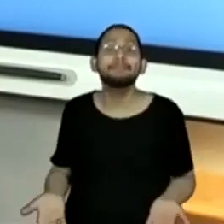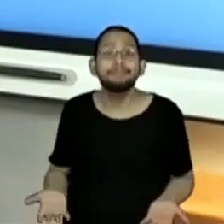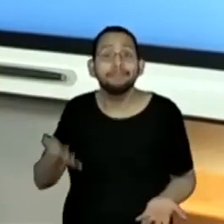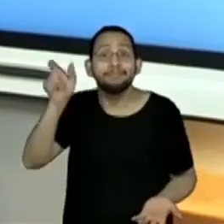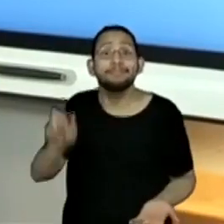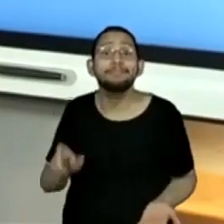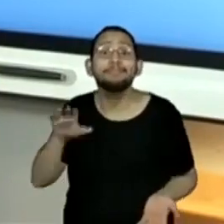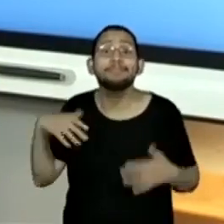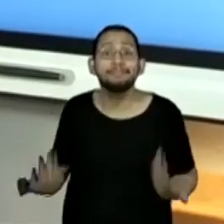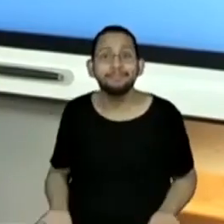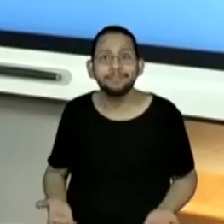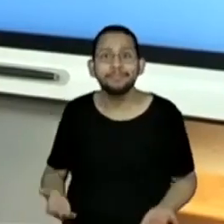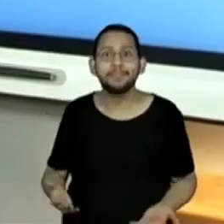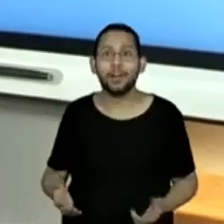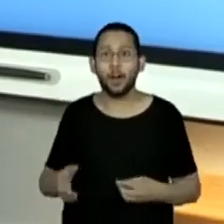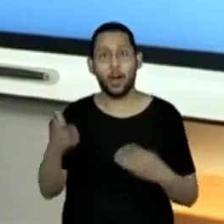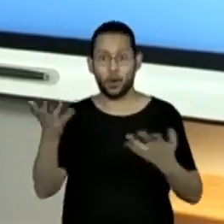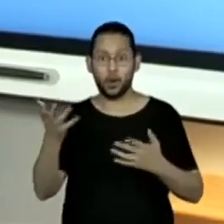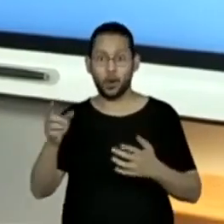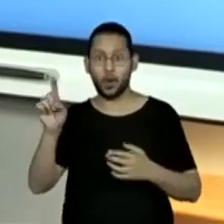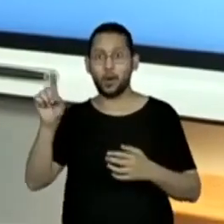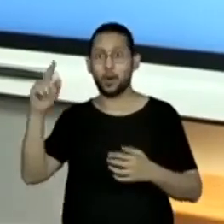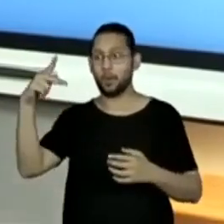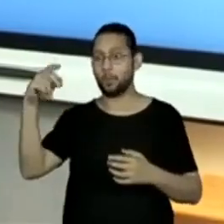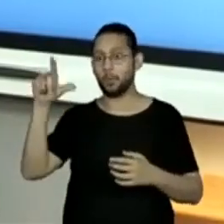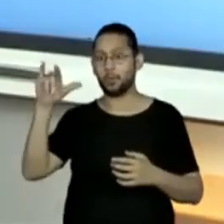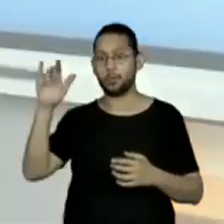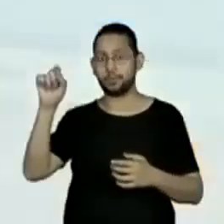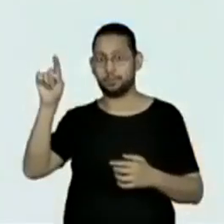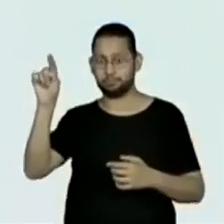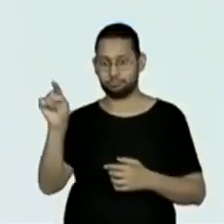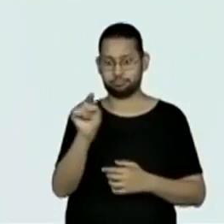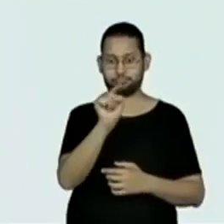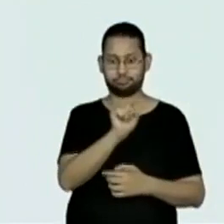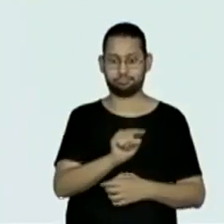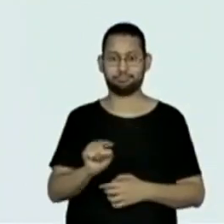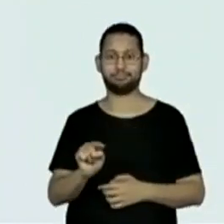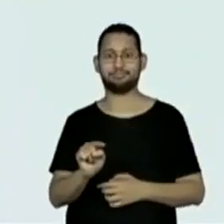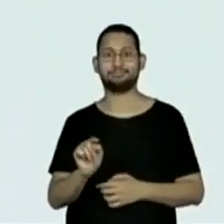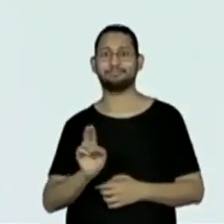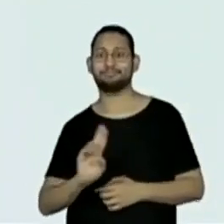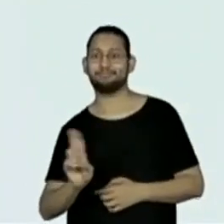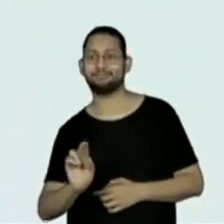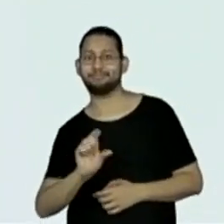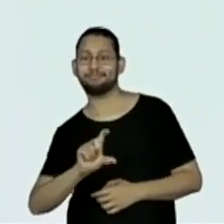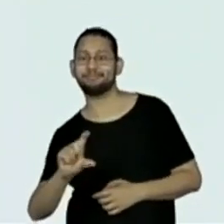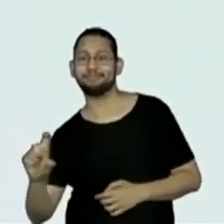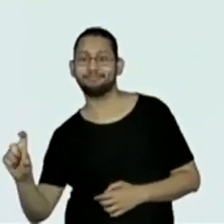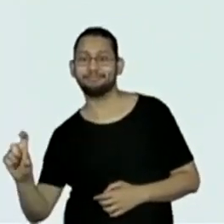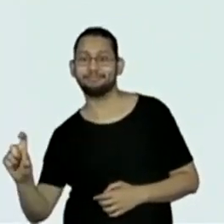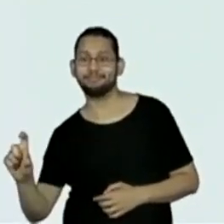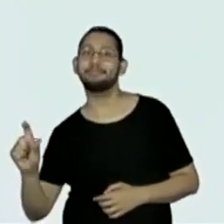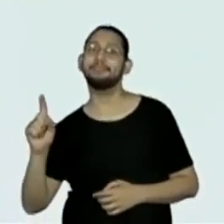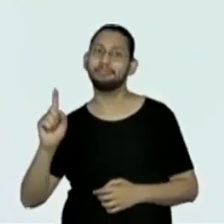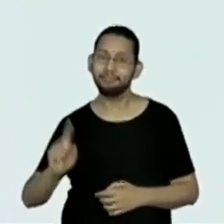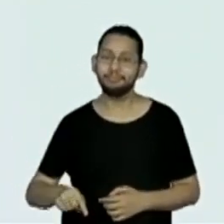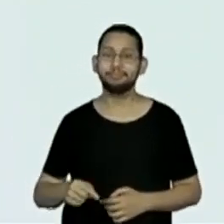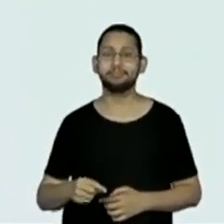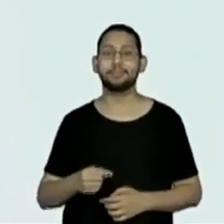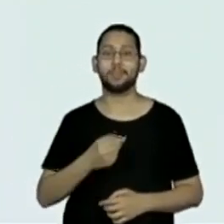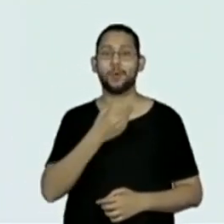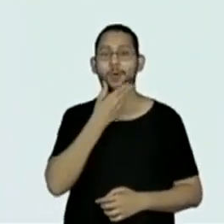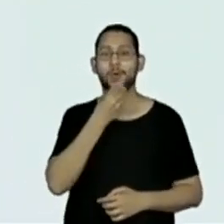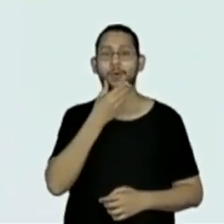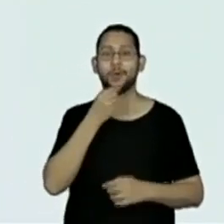Olha que bonitinho, para ficar organizado, tá bom? Quem polui? Vocês acabaram de me responder.